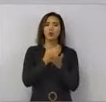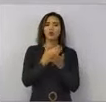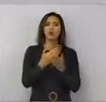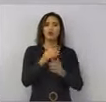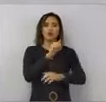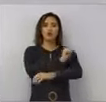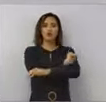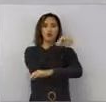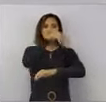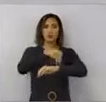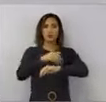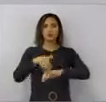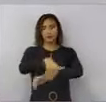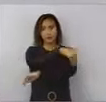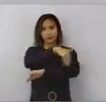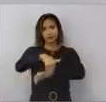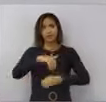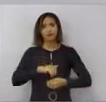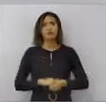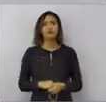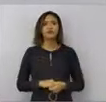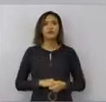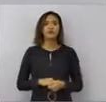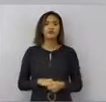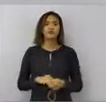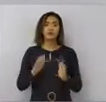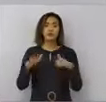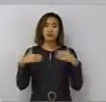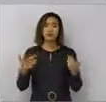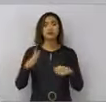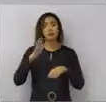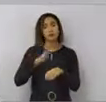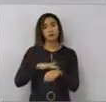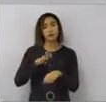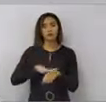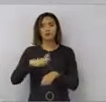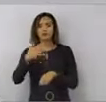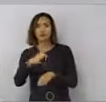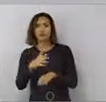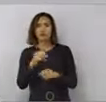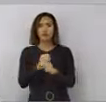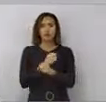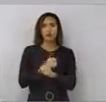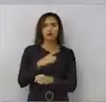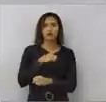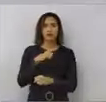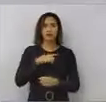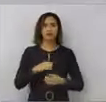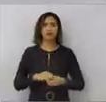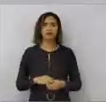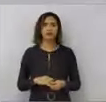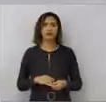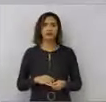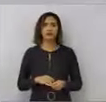Augusto Montenegro. Tá? Então esse é o tempo de obra que nós vamos ter total.